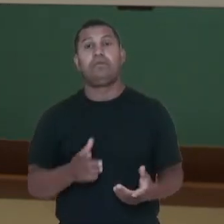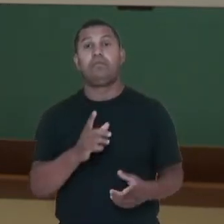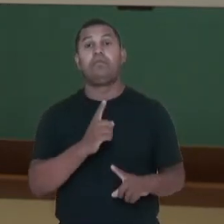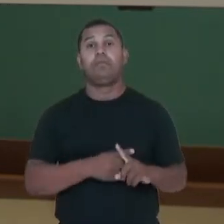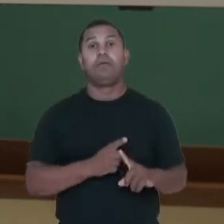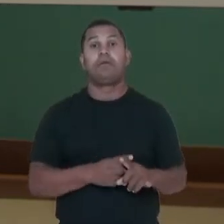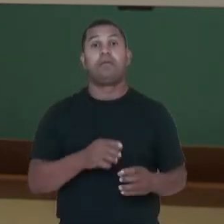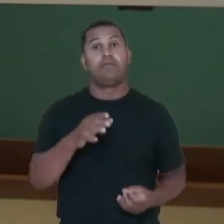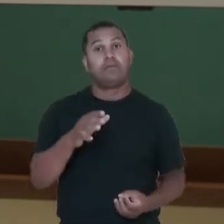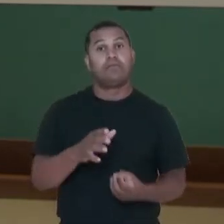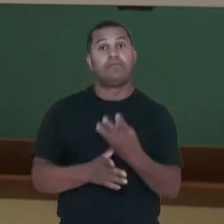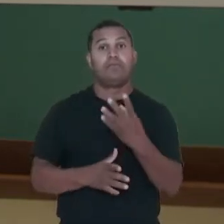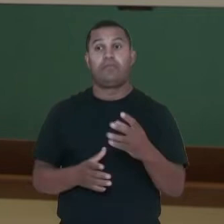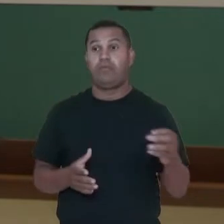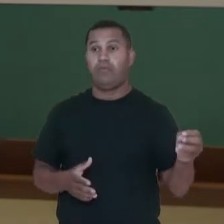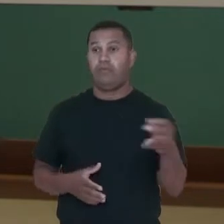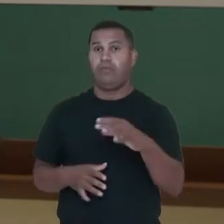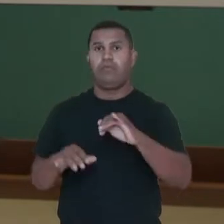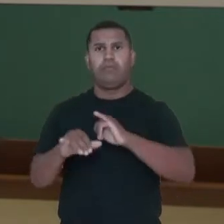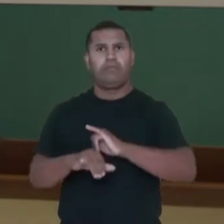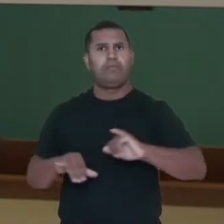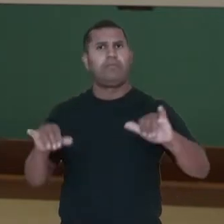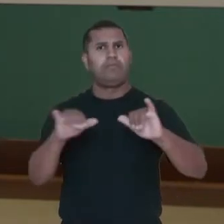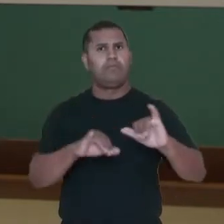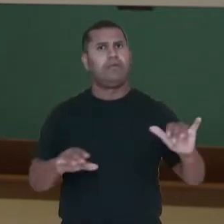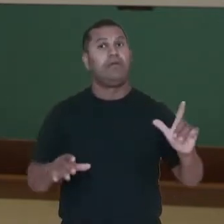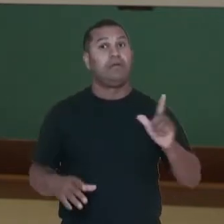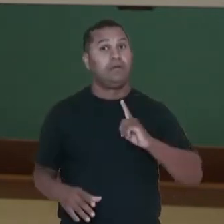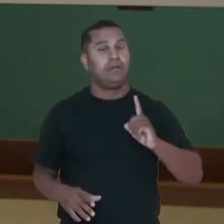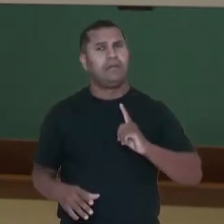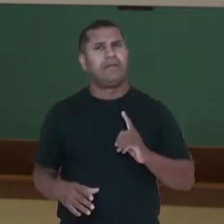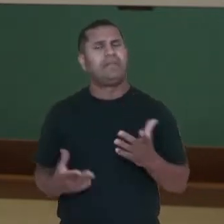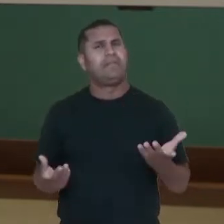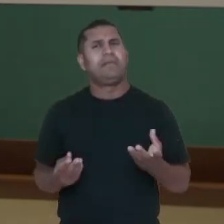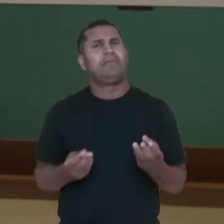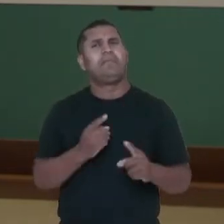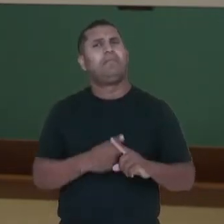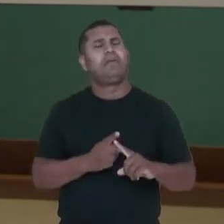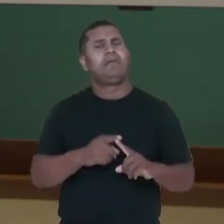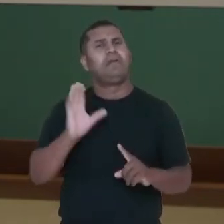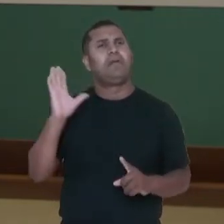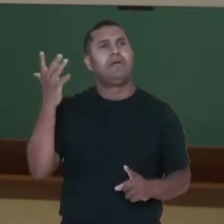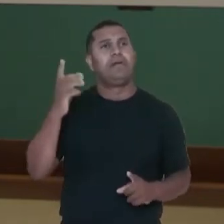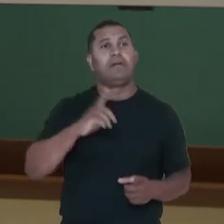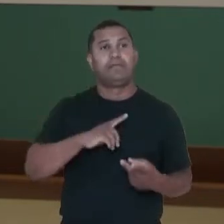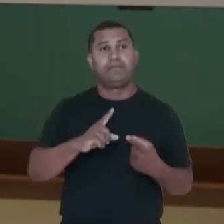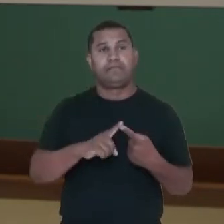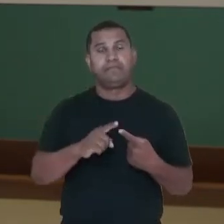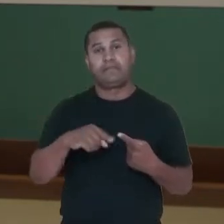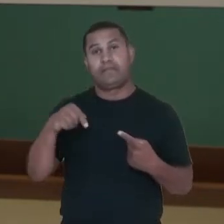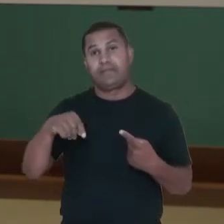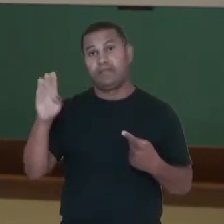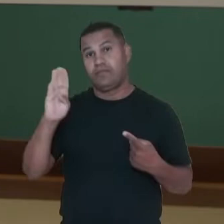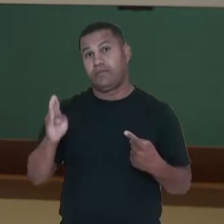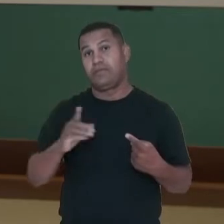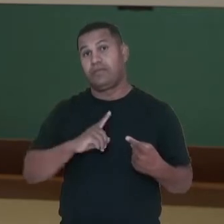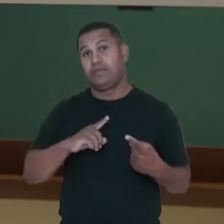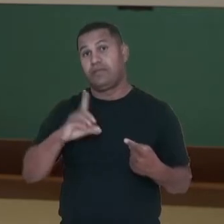novos casos. Por que isso pode acontecer? No Brasil, nós temos o caso, por exemplo, da dengue, da cólera, a